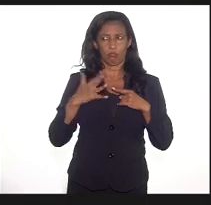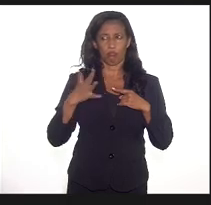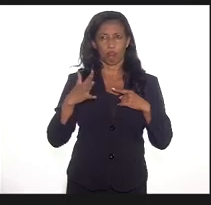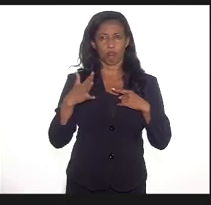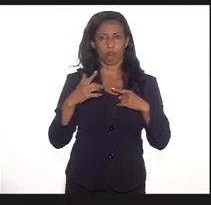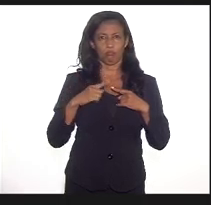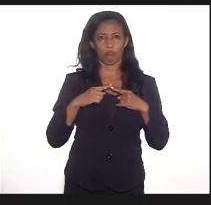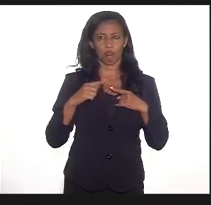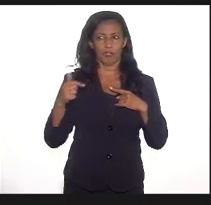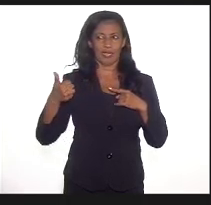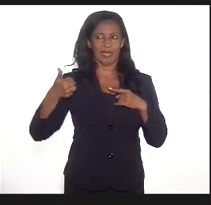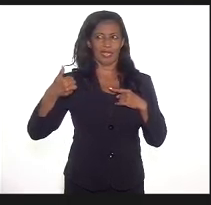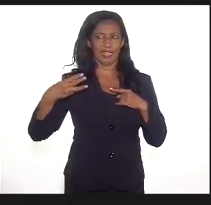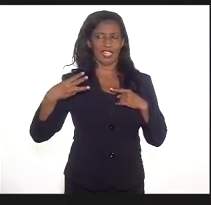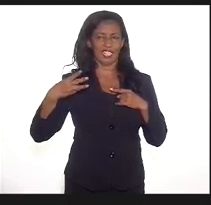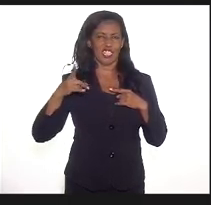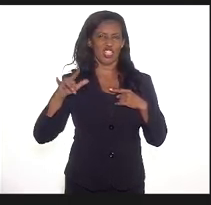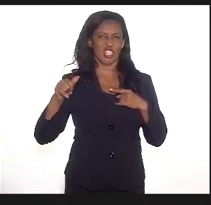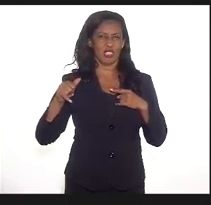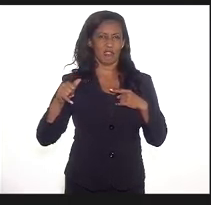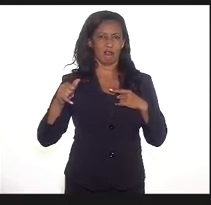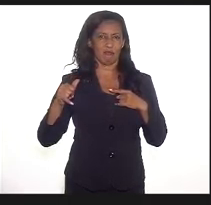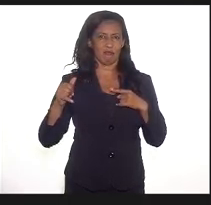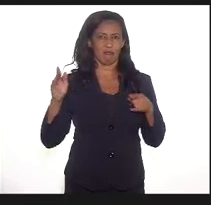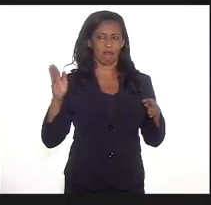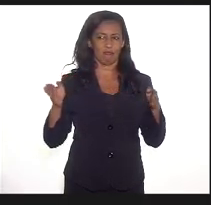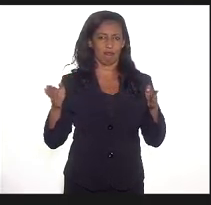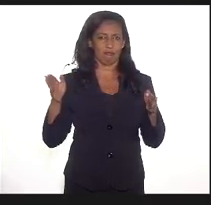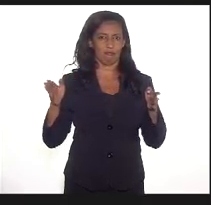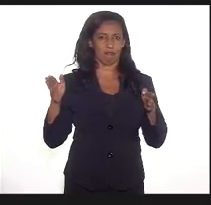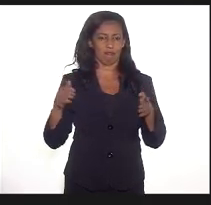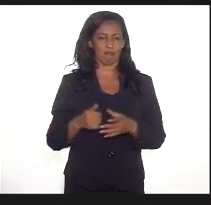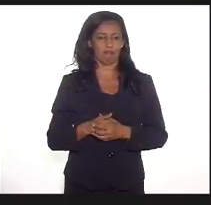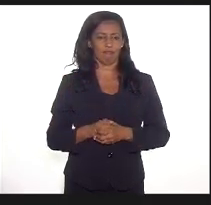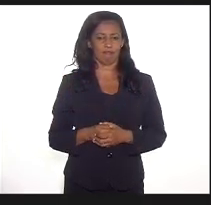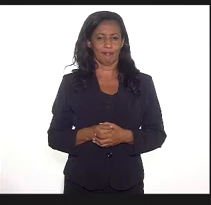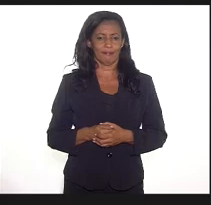aproximadamente 13 dias. Essa é a primeira